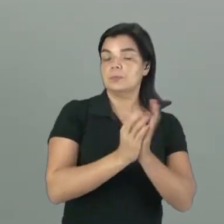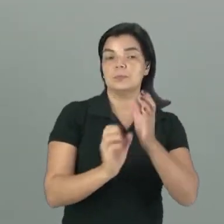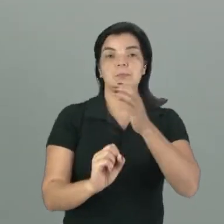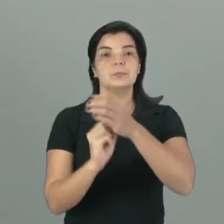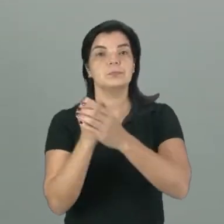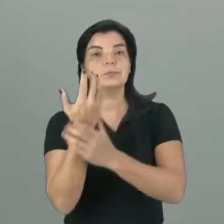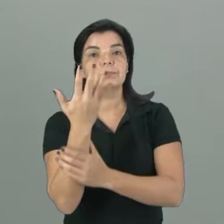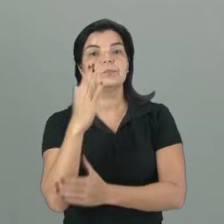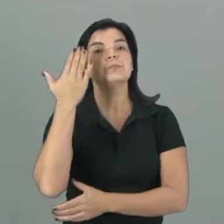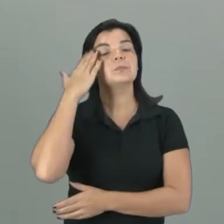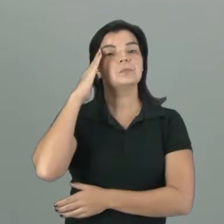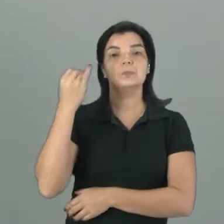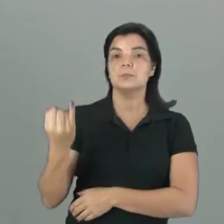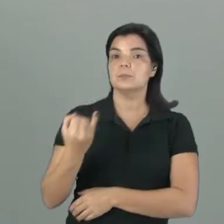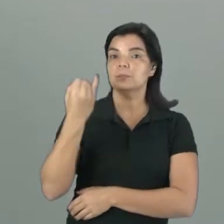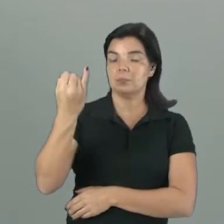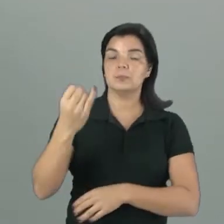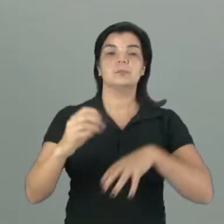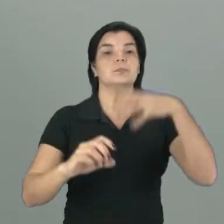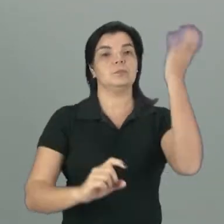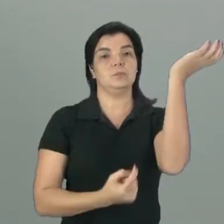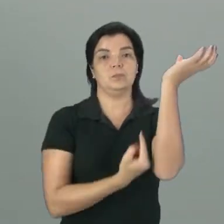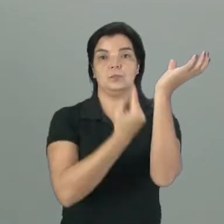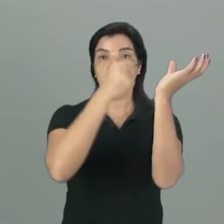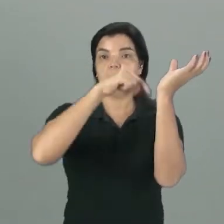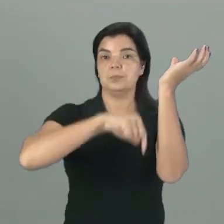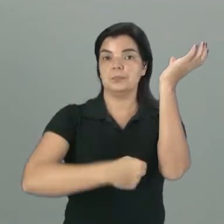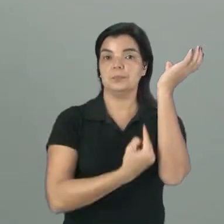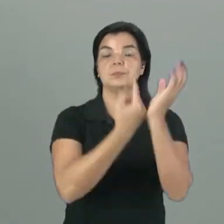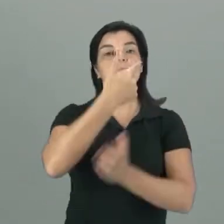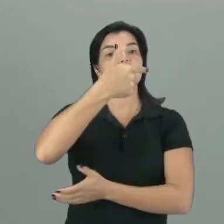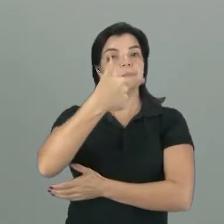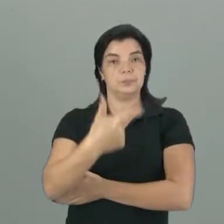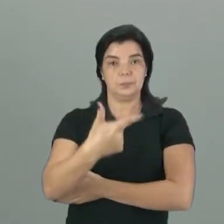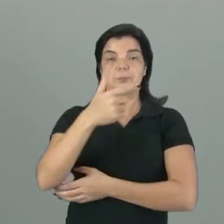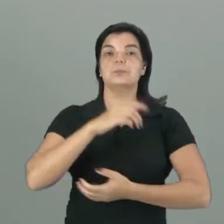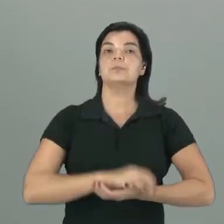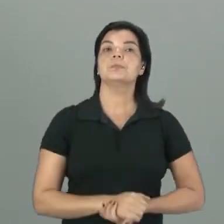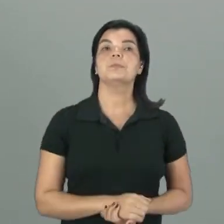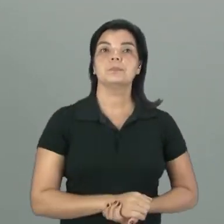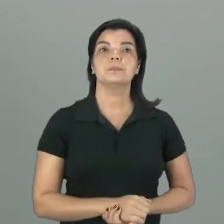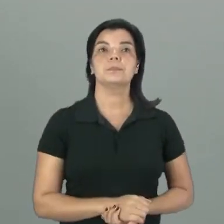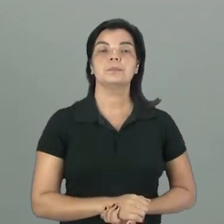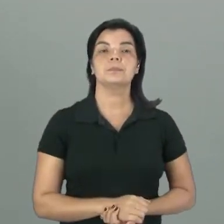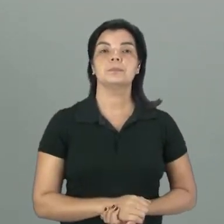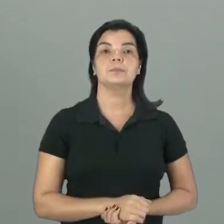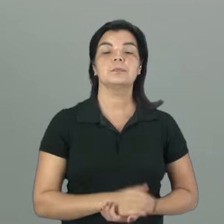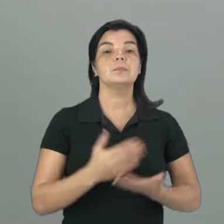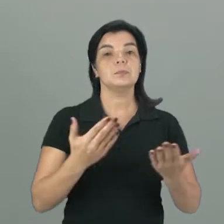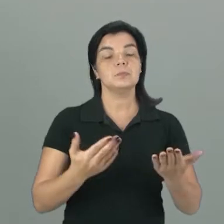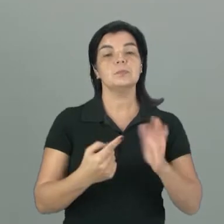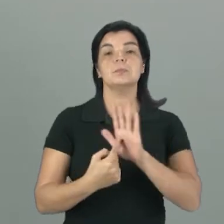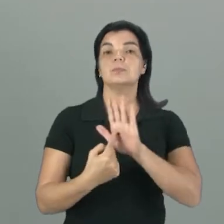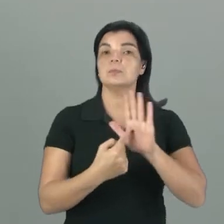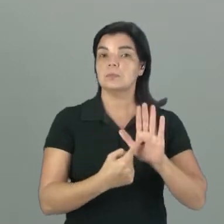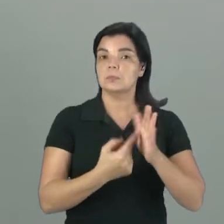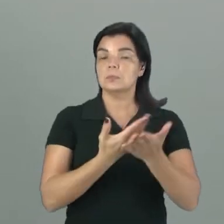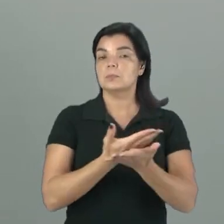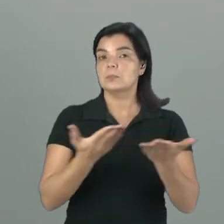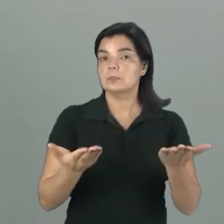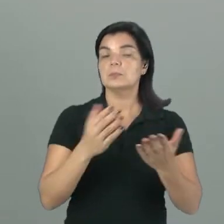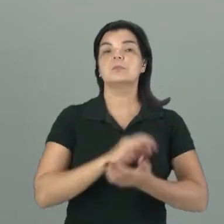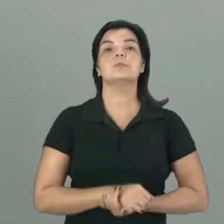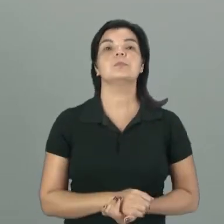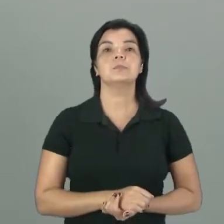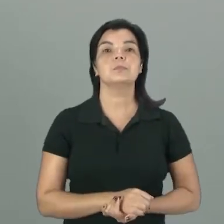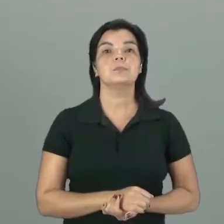compreensão, importância e agora fotossíntese 2. Vamos lá? Então, para a gente começar agora, a gente